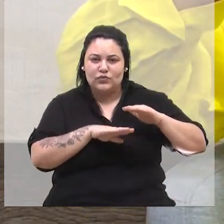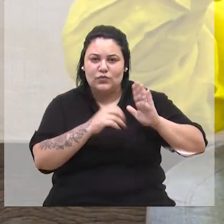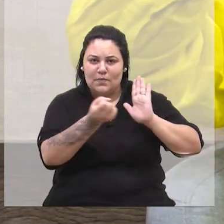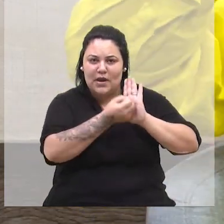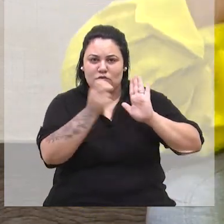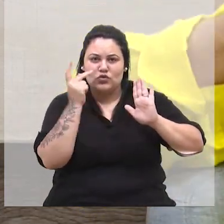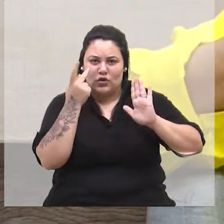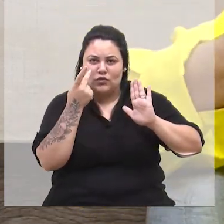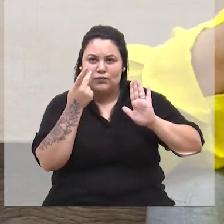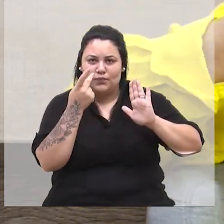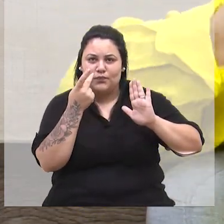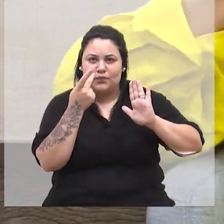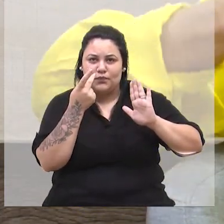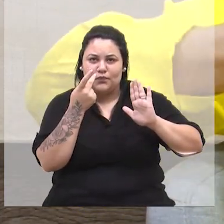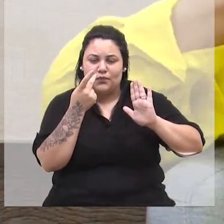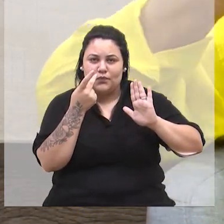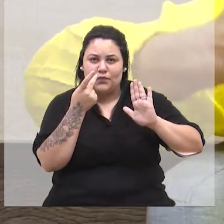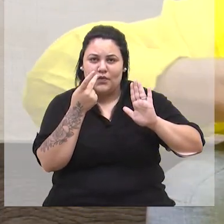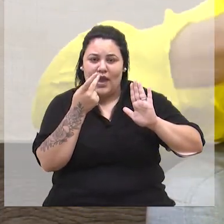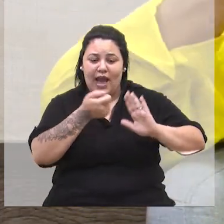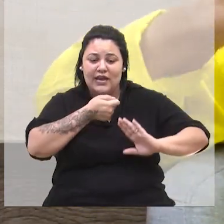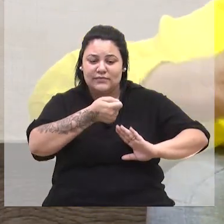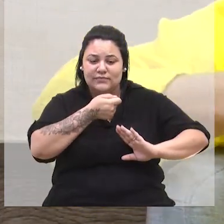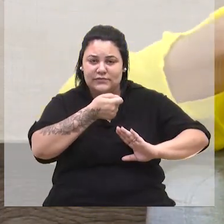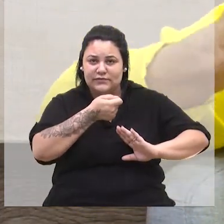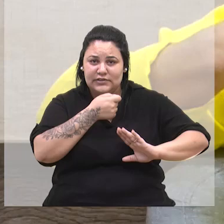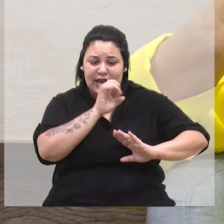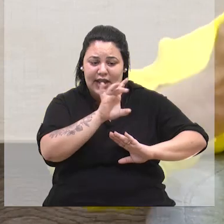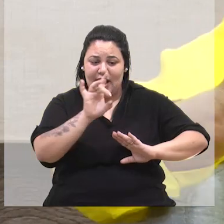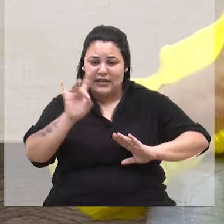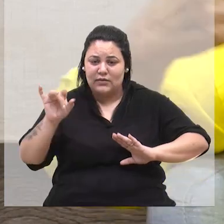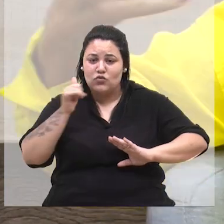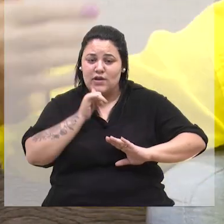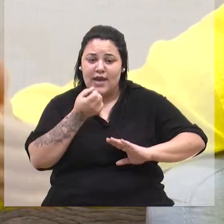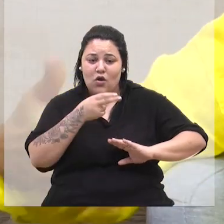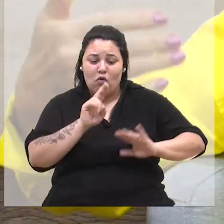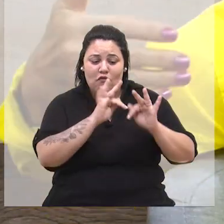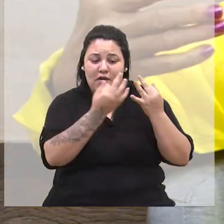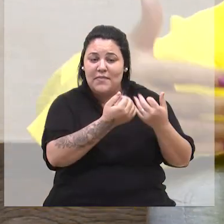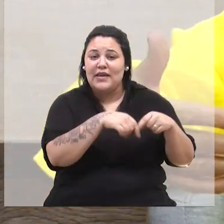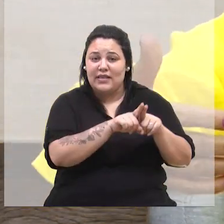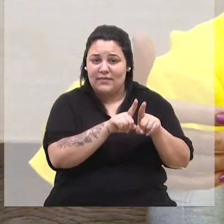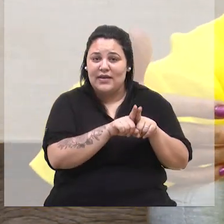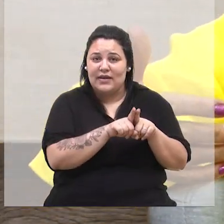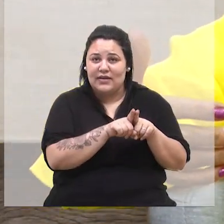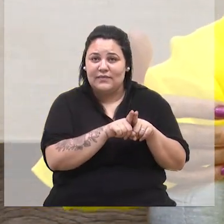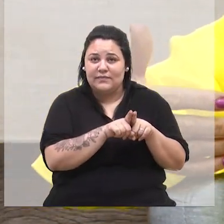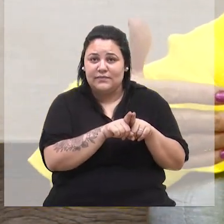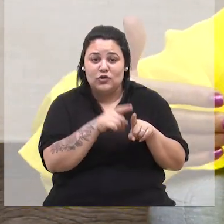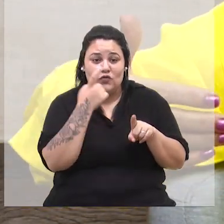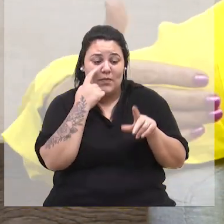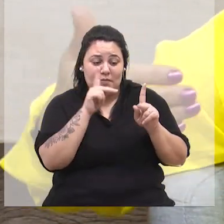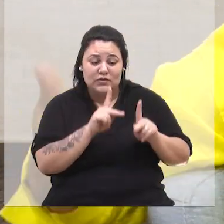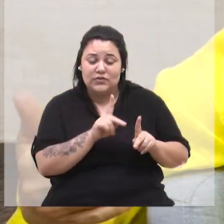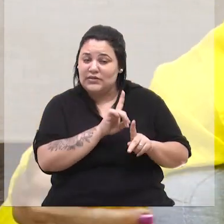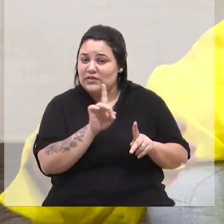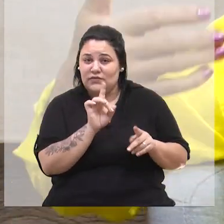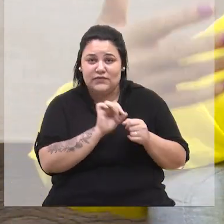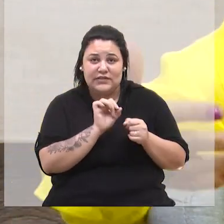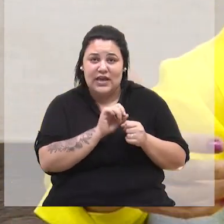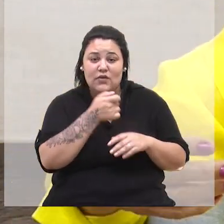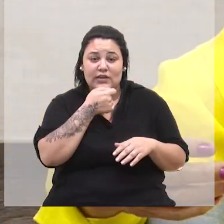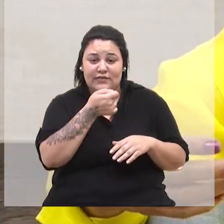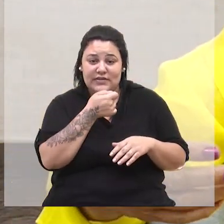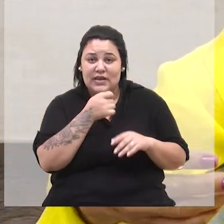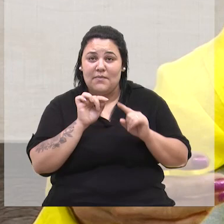história produzida por entrevista a cada uma das mulheres ou a seus familiares, porque houve pessoas que não